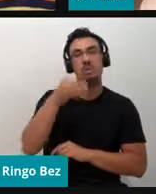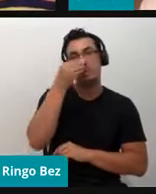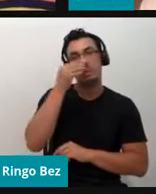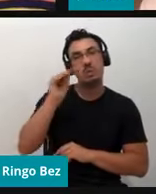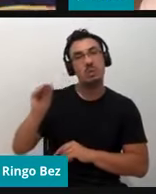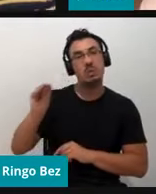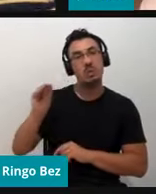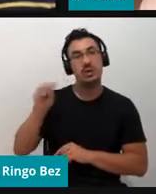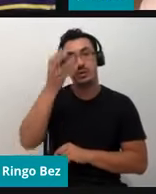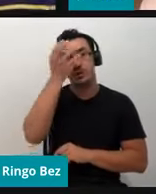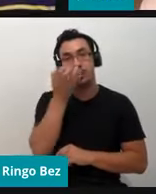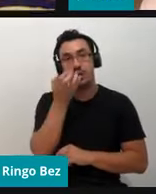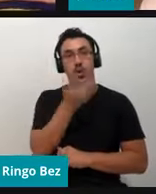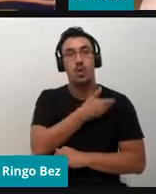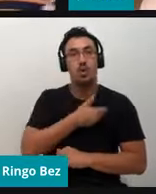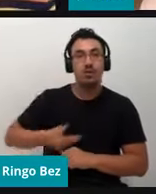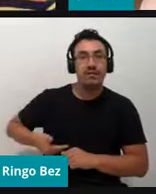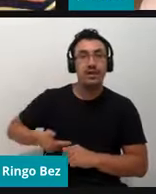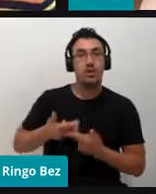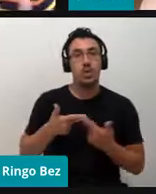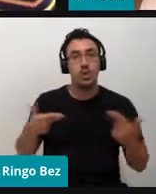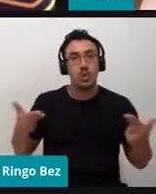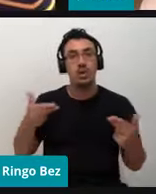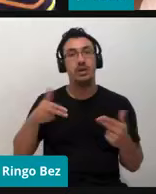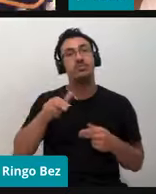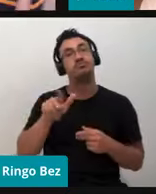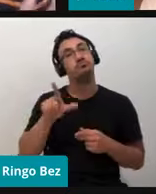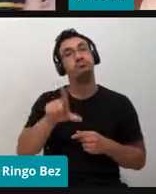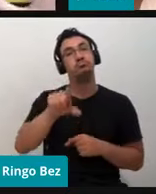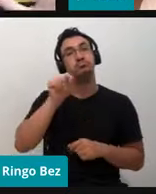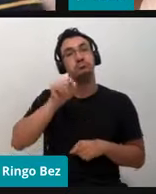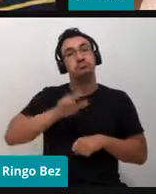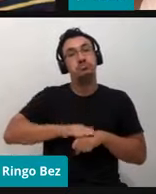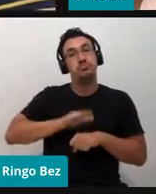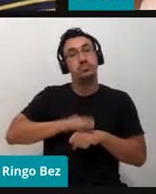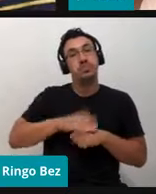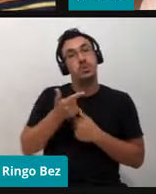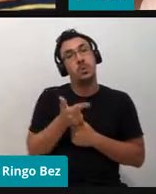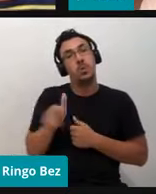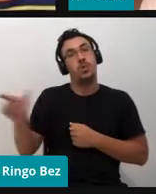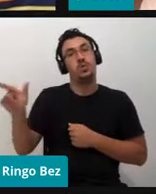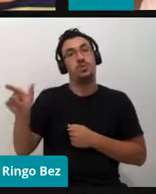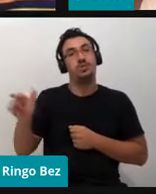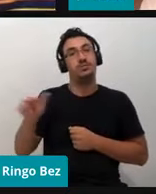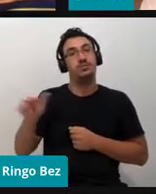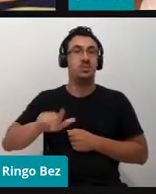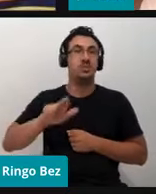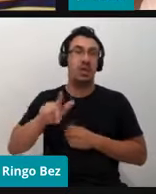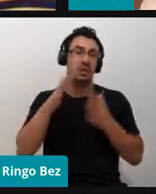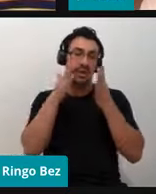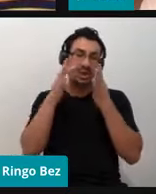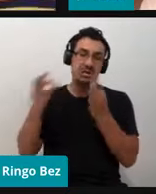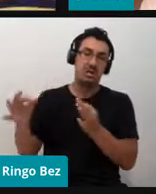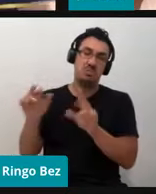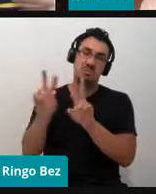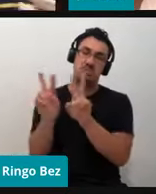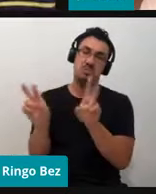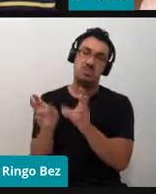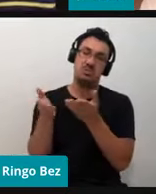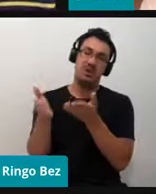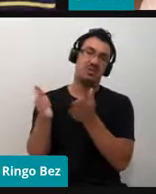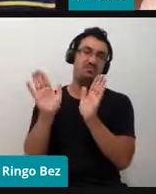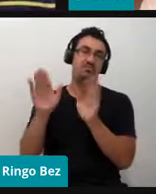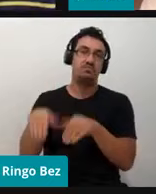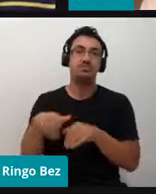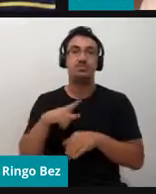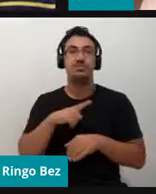os governos, os Estados-nações, eles optaram por meio que não dar muita atenção para essa questão, apesar dela ter